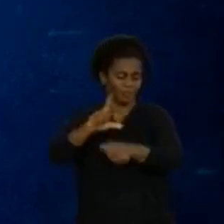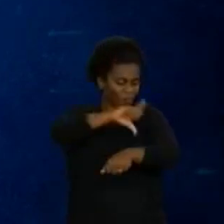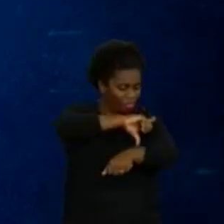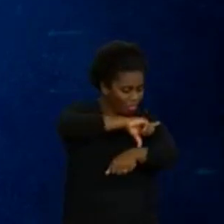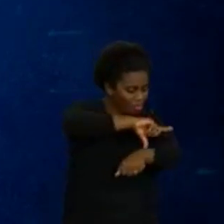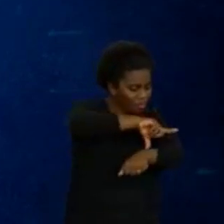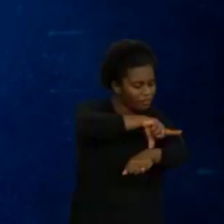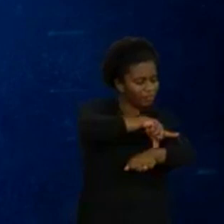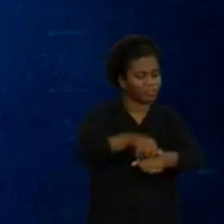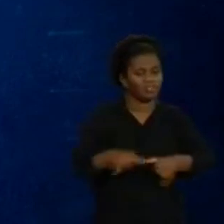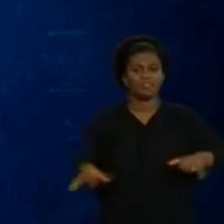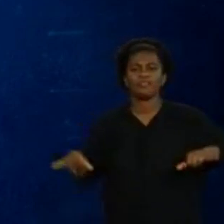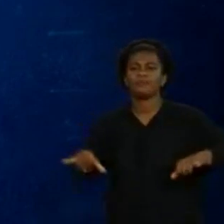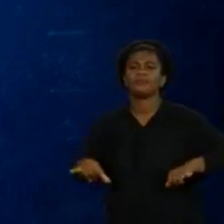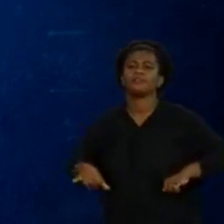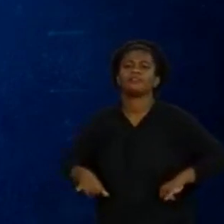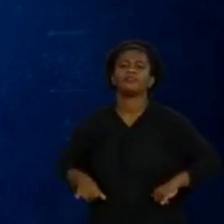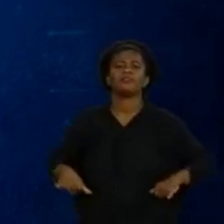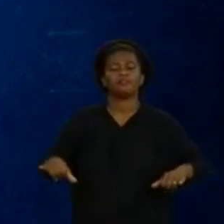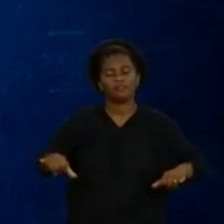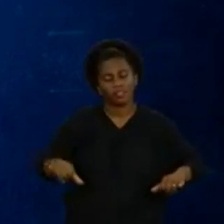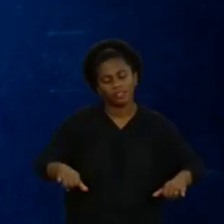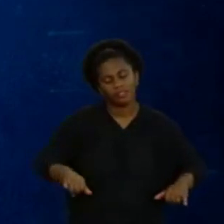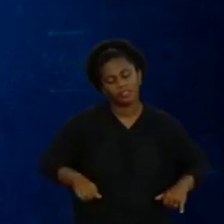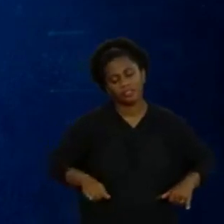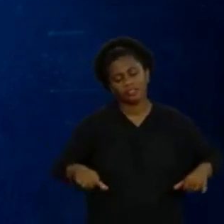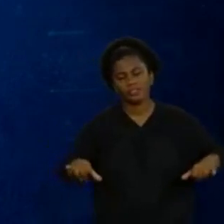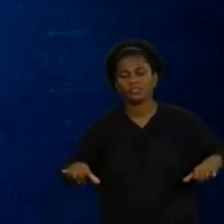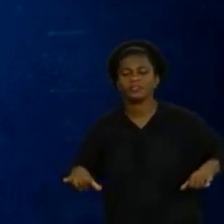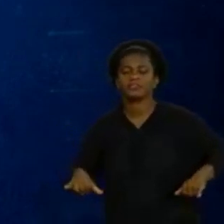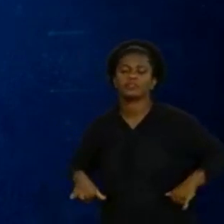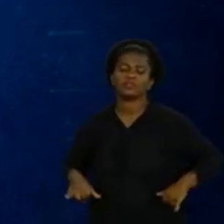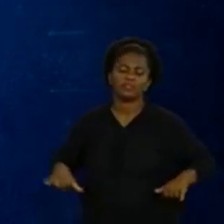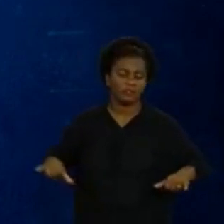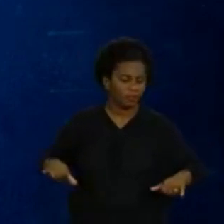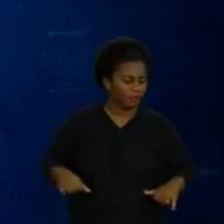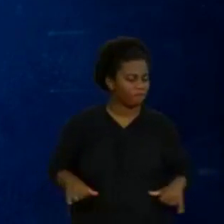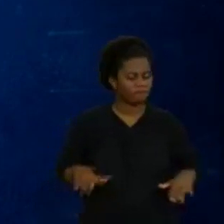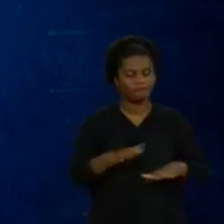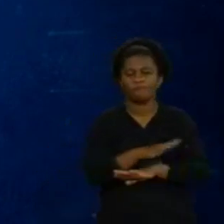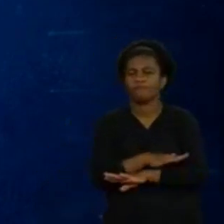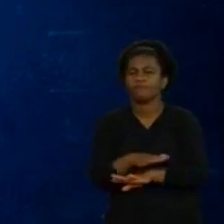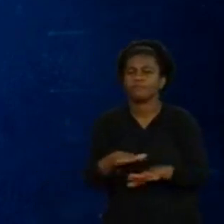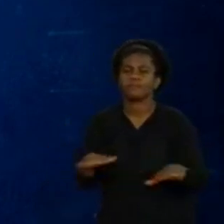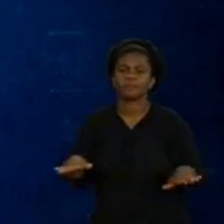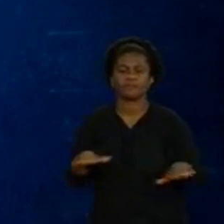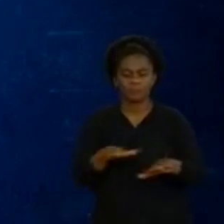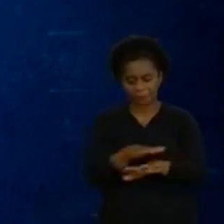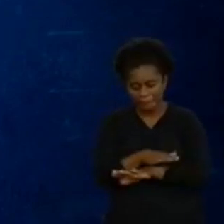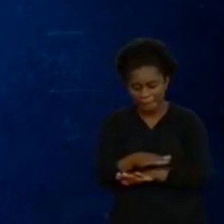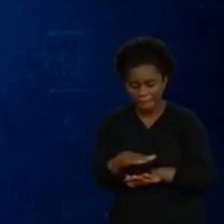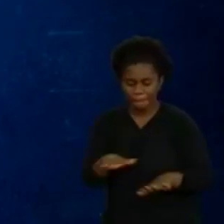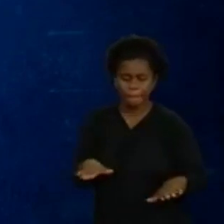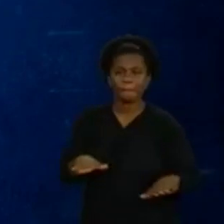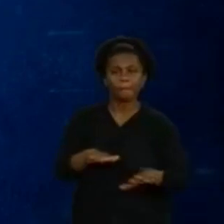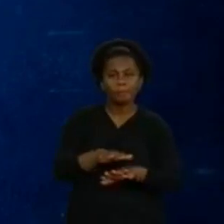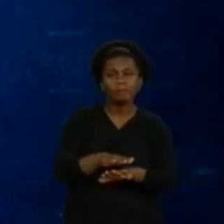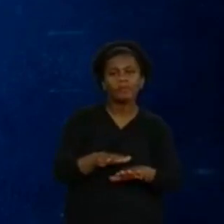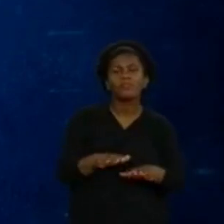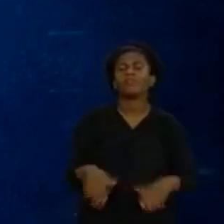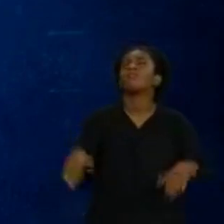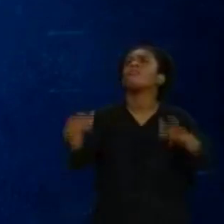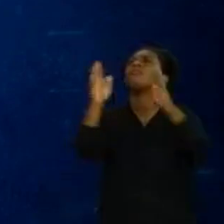de sofrer chegou ao o fim. O tempo de sofrer chegou ao fim. Pede a Ele, vem